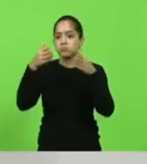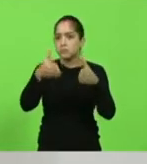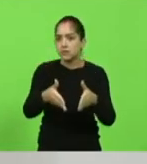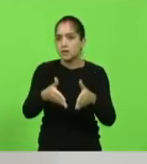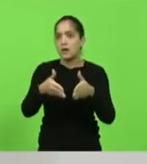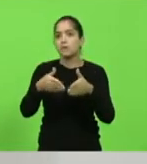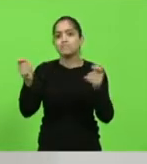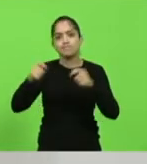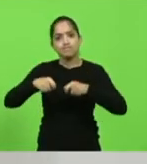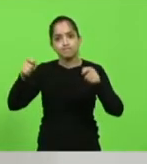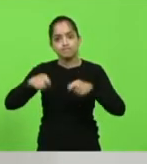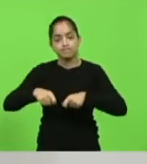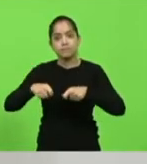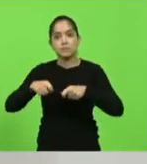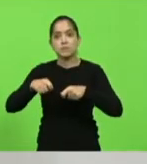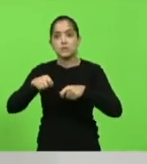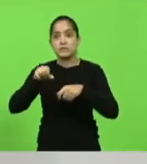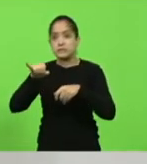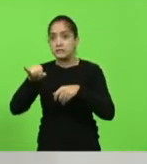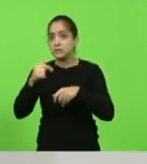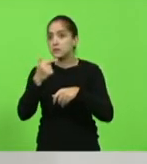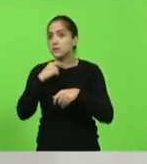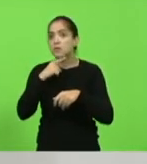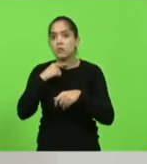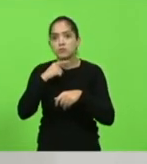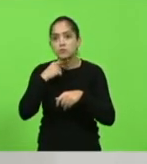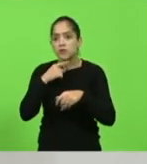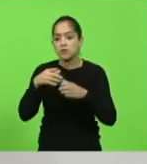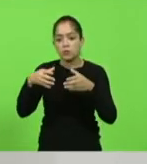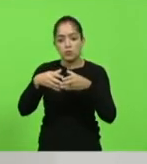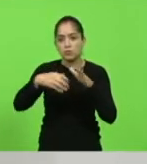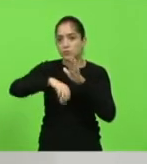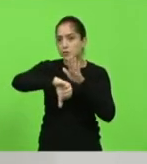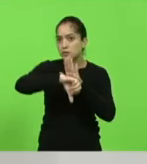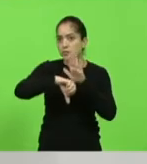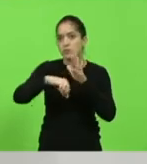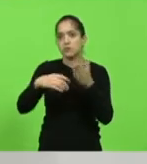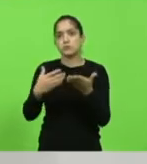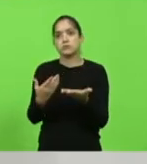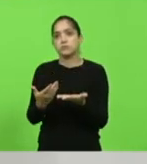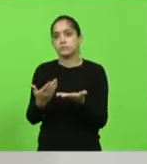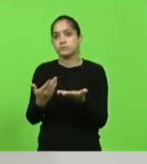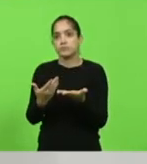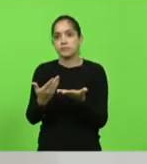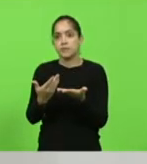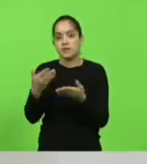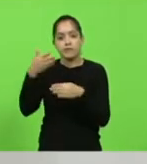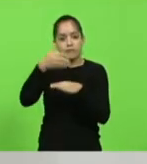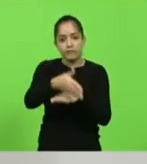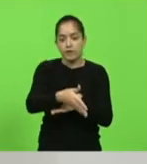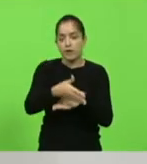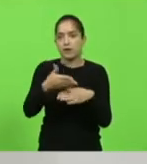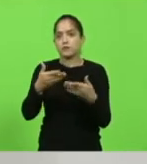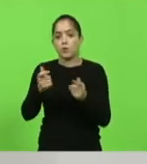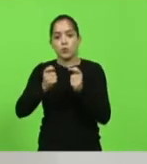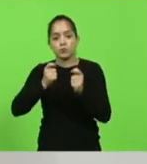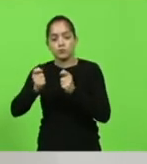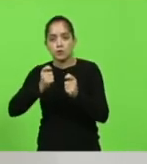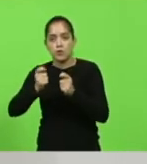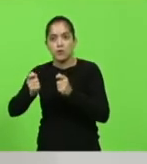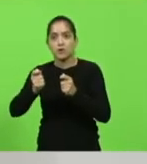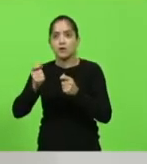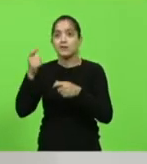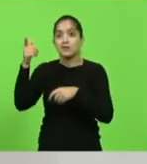quem vai tomar conta a criminalidade lá no Rio de Janeiro caminhão não consegue descarregar